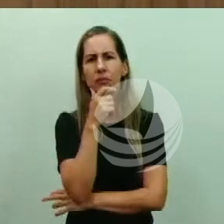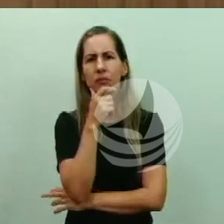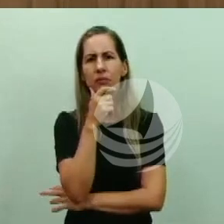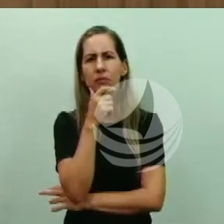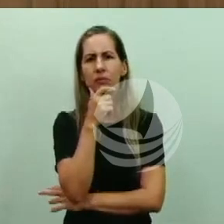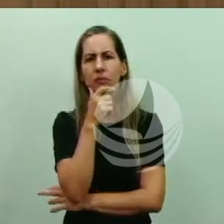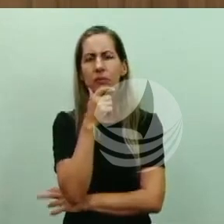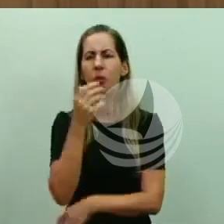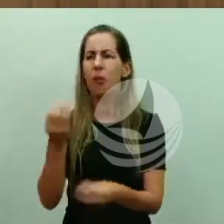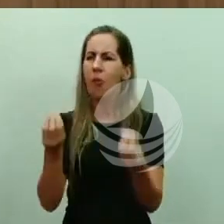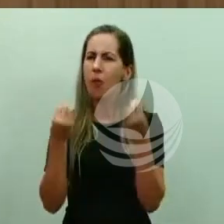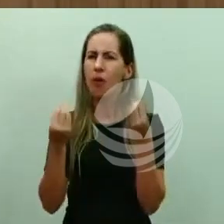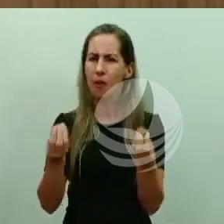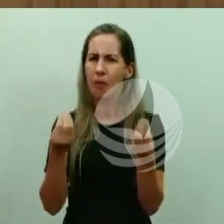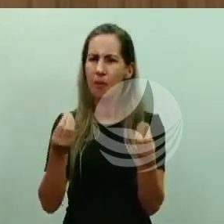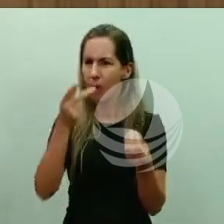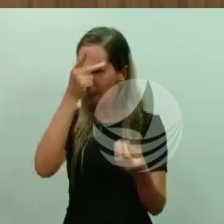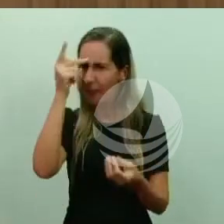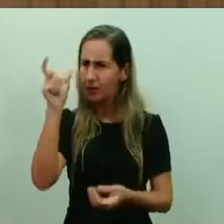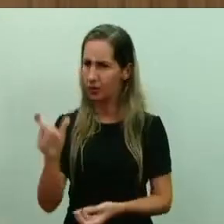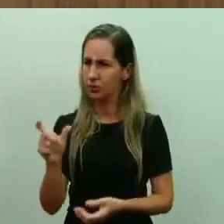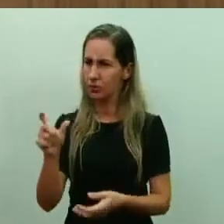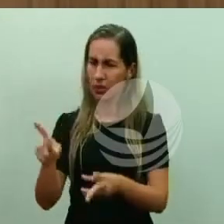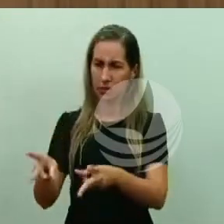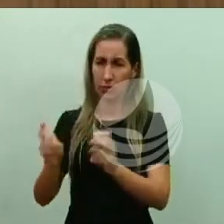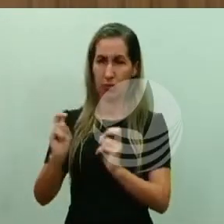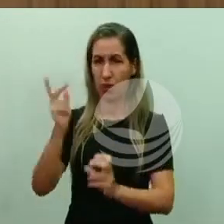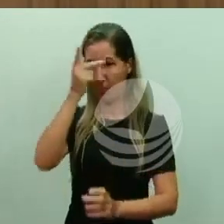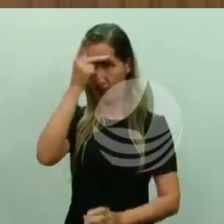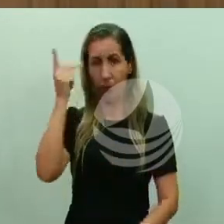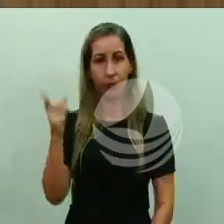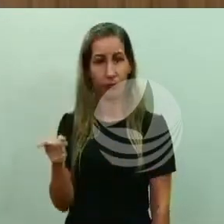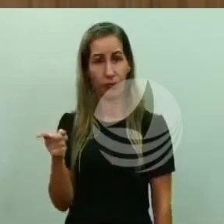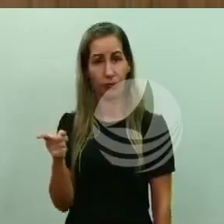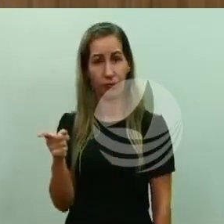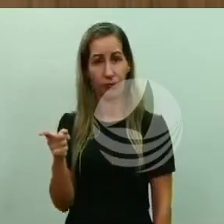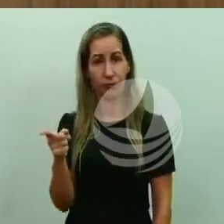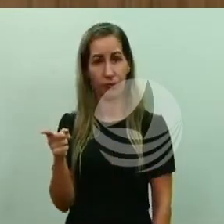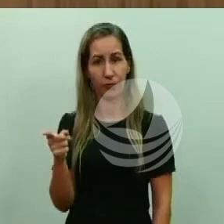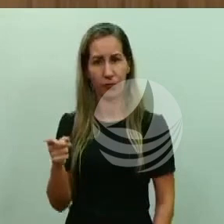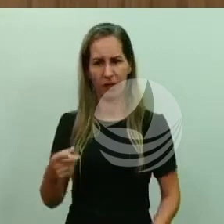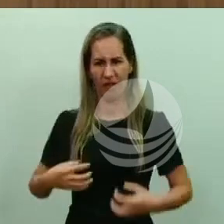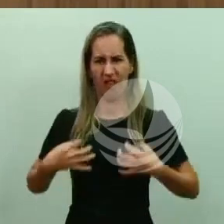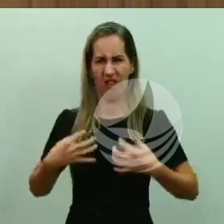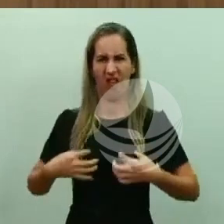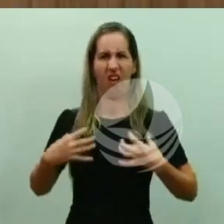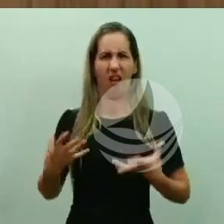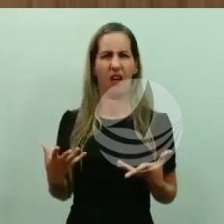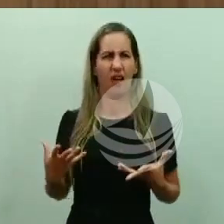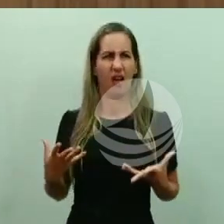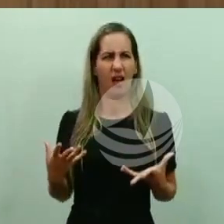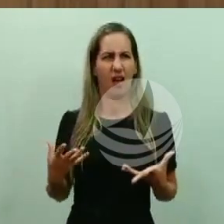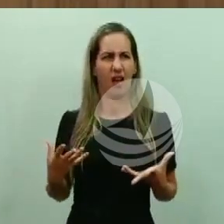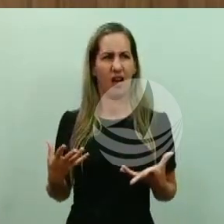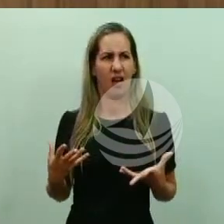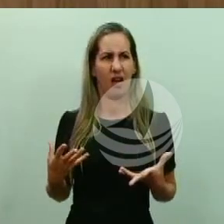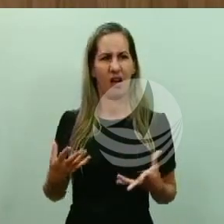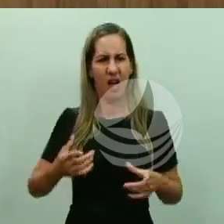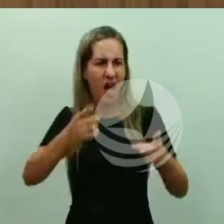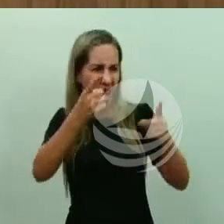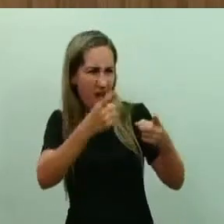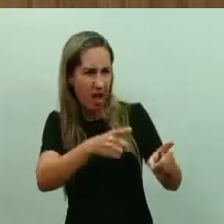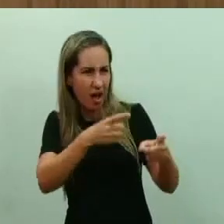a sua segurança. Um cidadão que é eleito pelo povo perde o temperamento de forma tal a